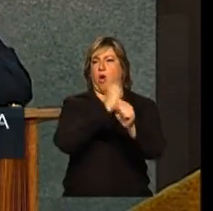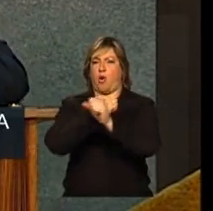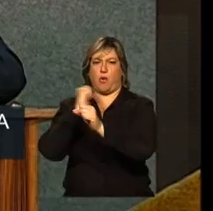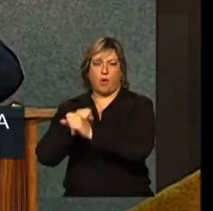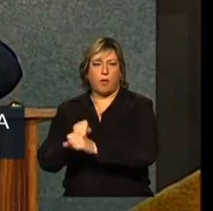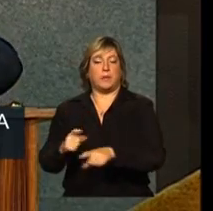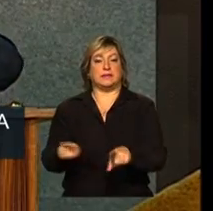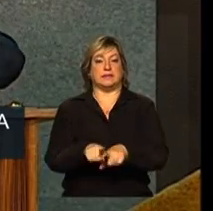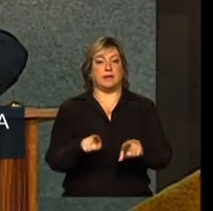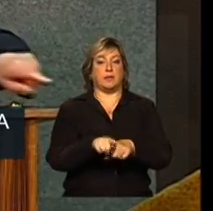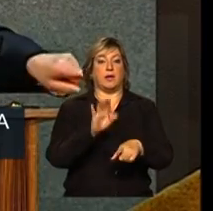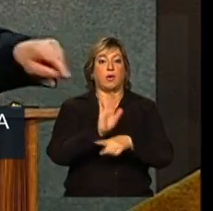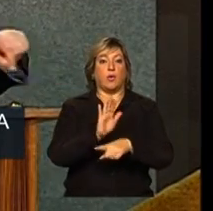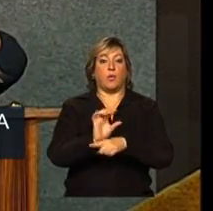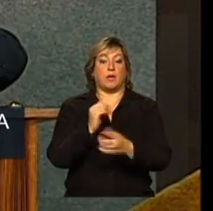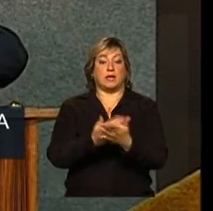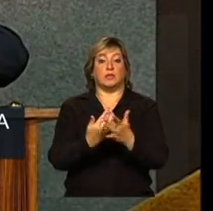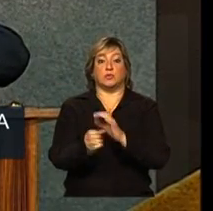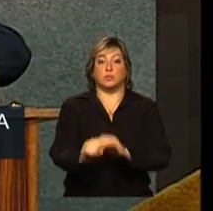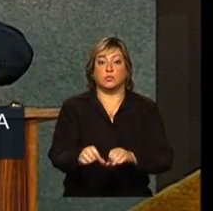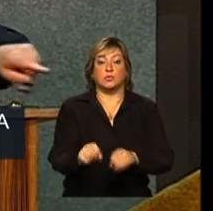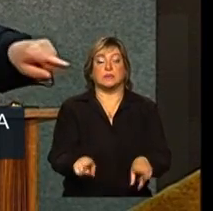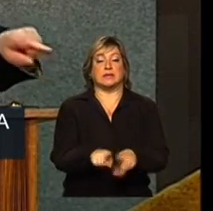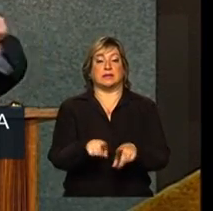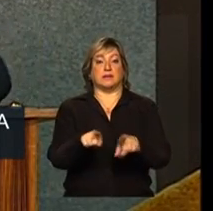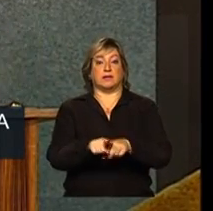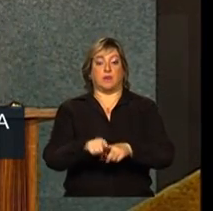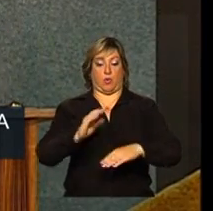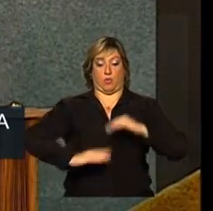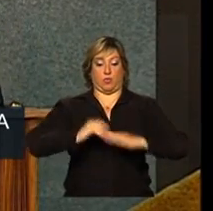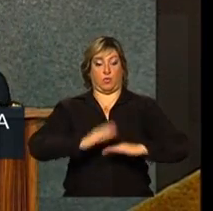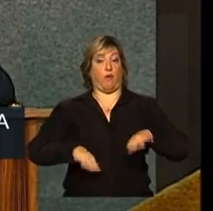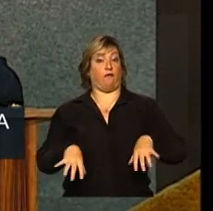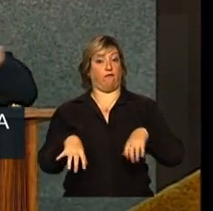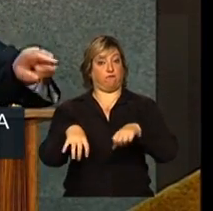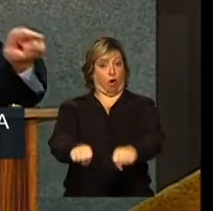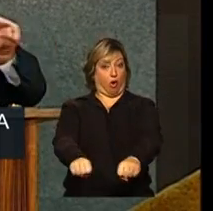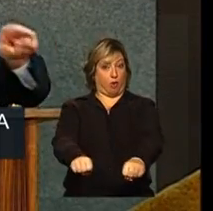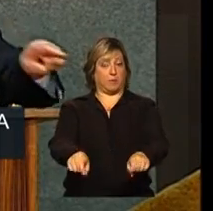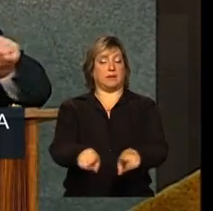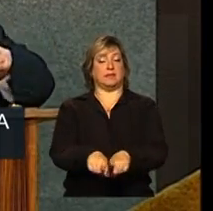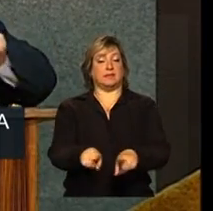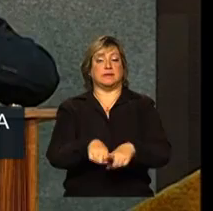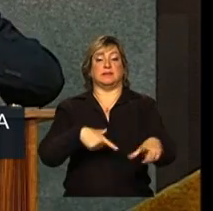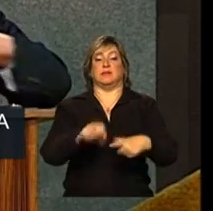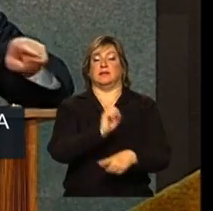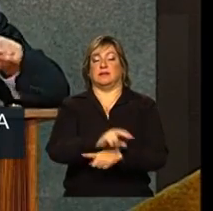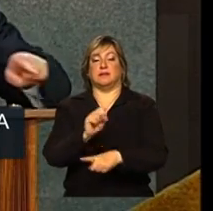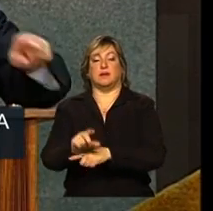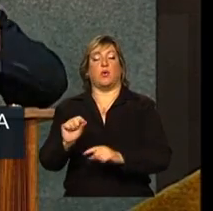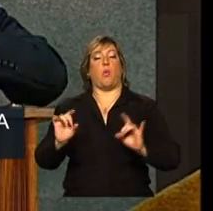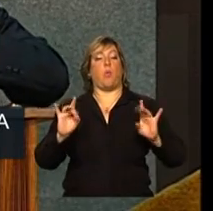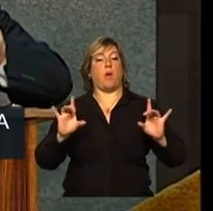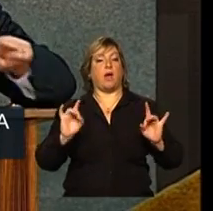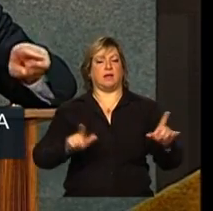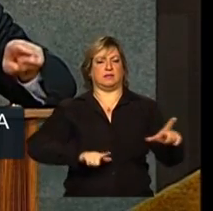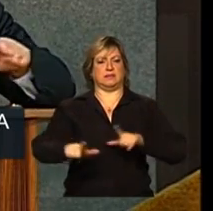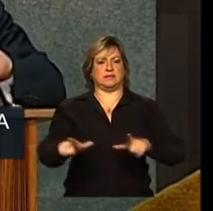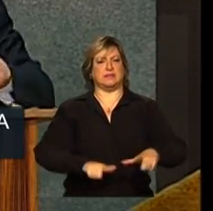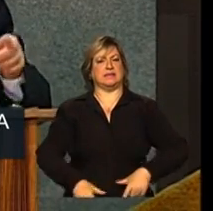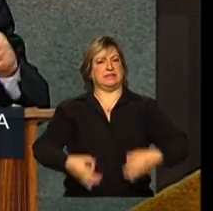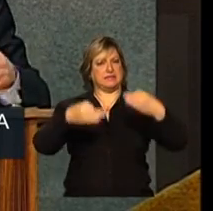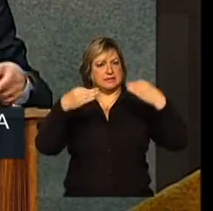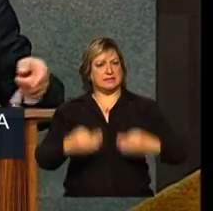infraestrutura, que elas cuidem da educação, que elas cuidem da qualificação, que elas cuidem do emprego, da qualidade do emprego